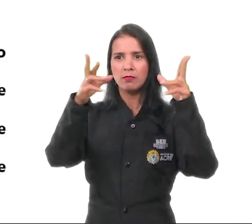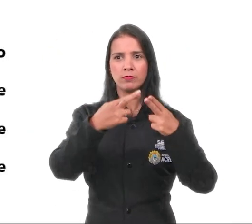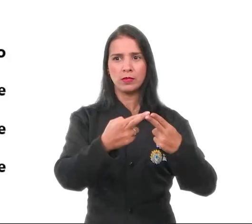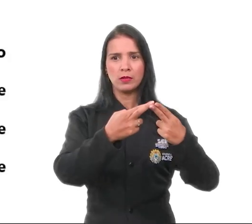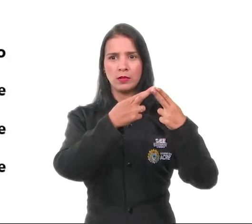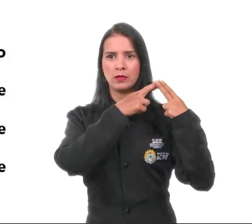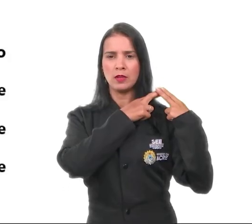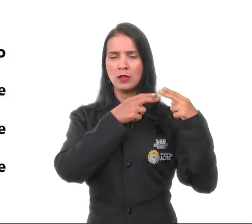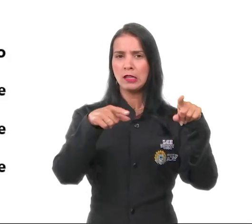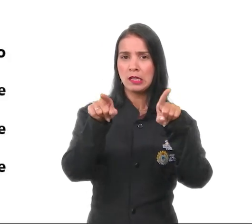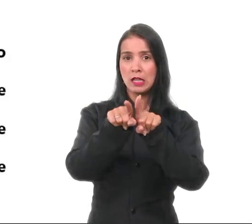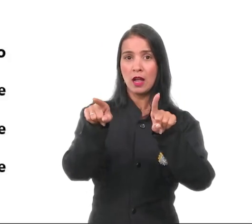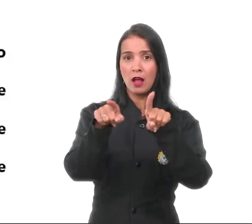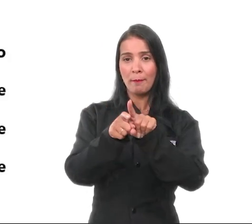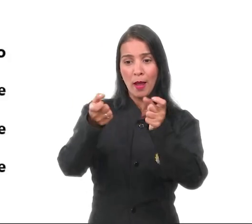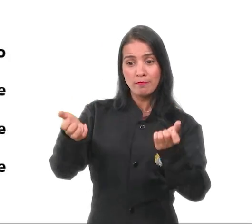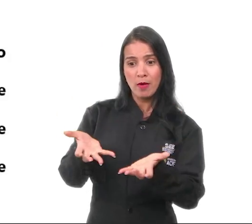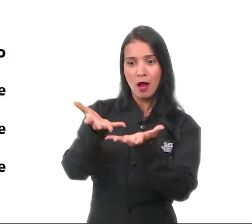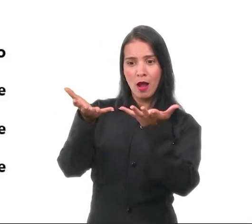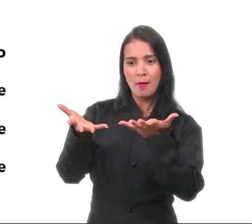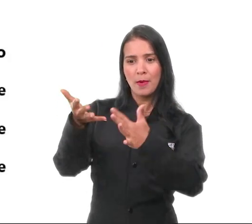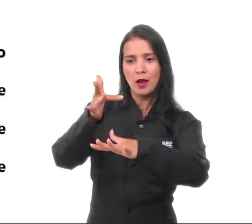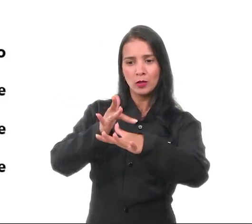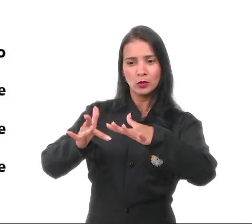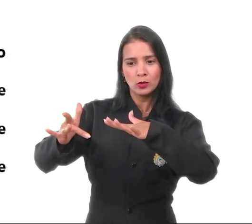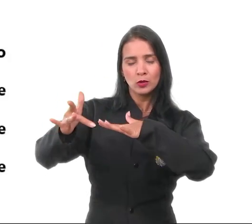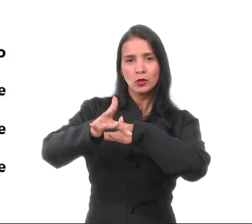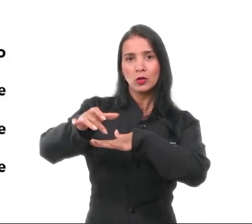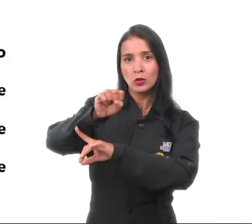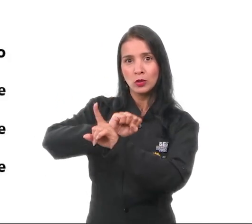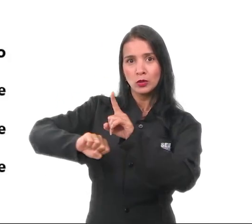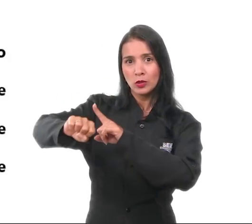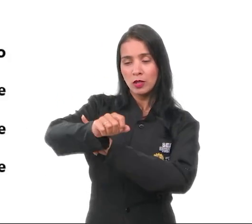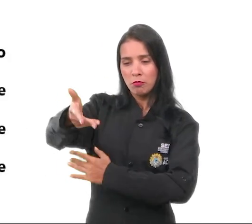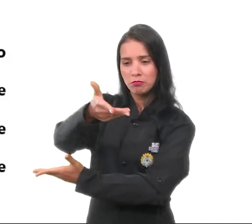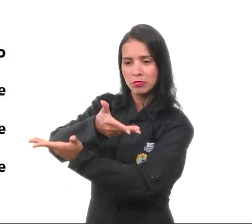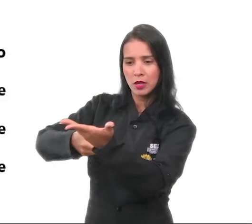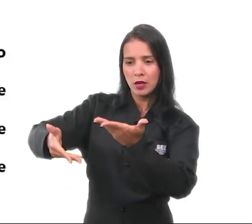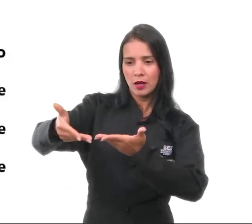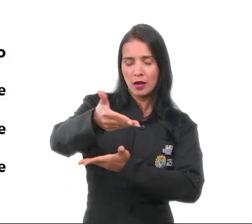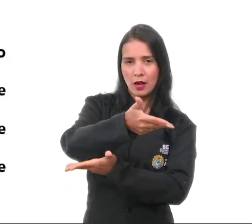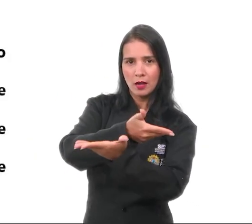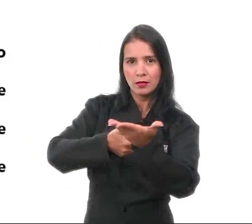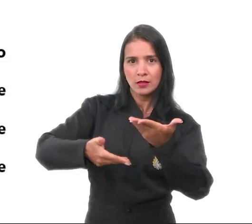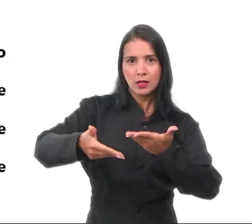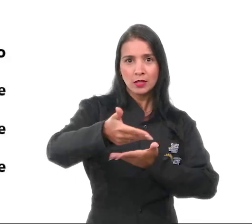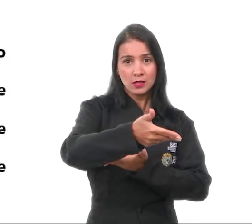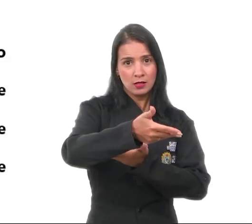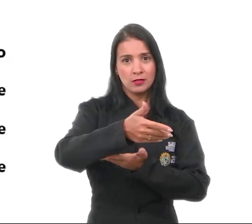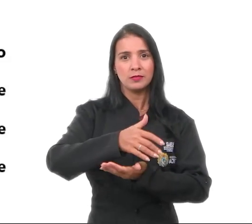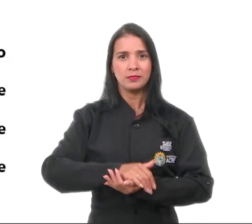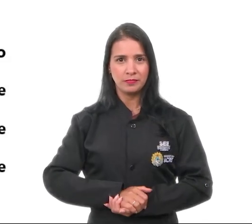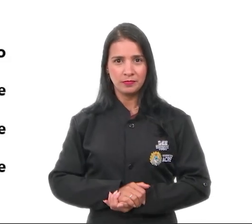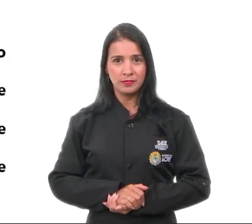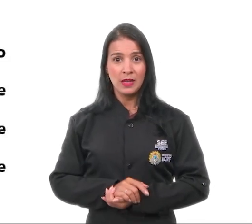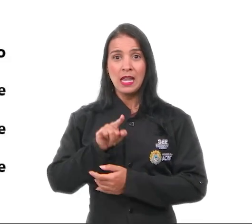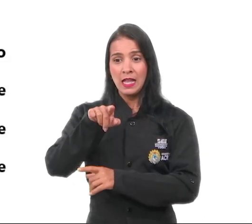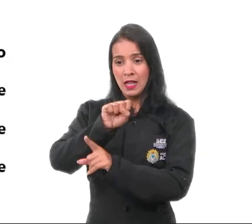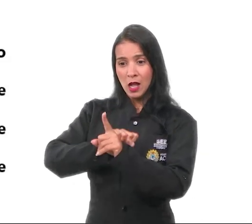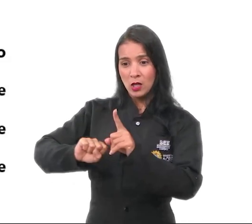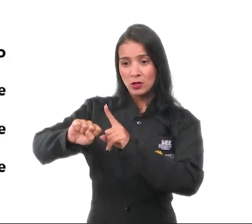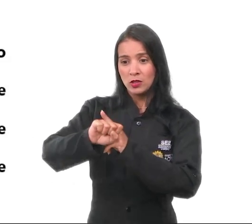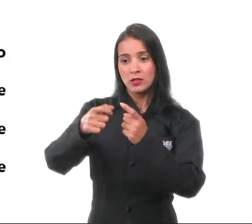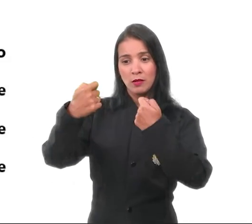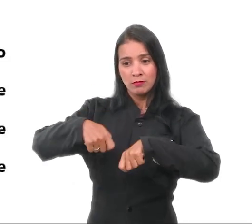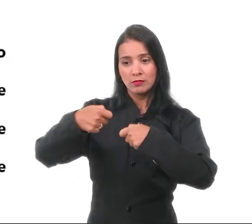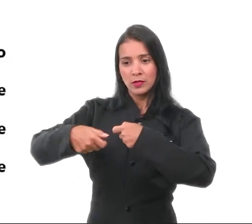responsabilidade e engajamento social. É o que eu estou ponderando de uma maneira insistente ao longo dessa